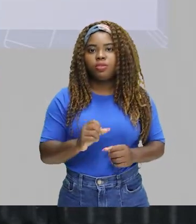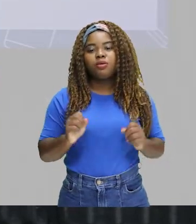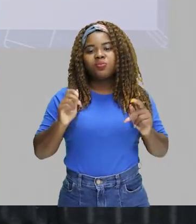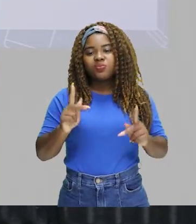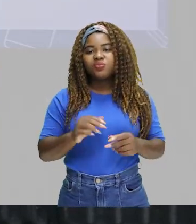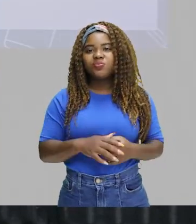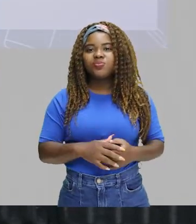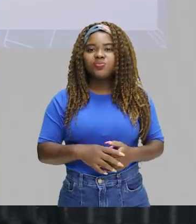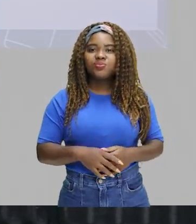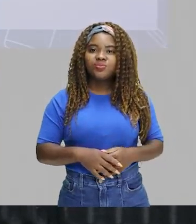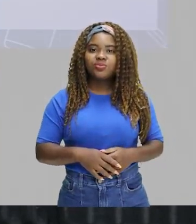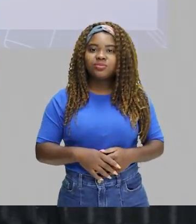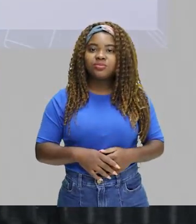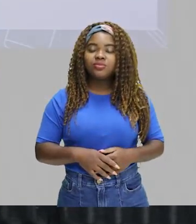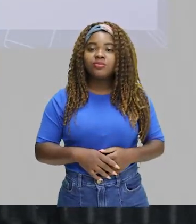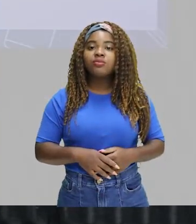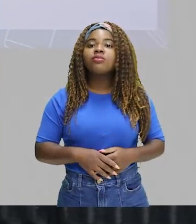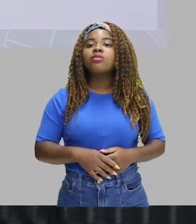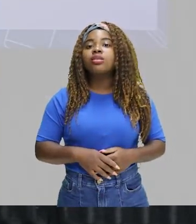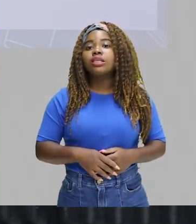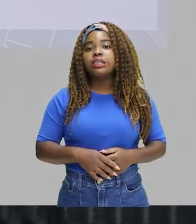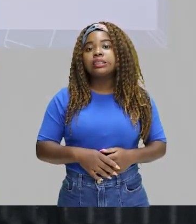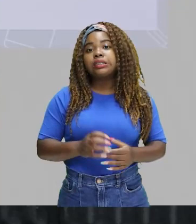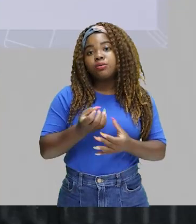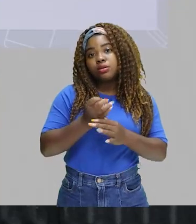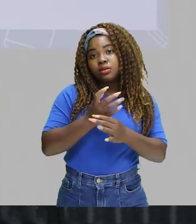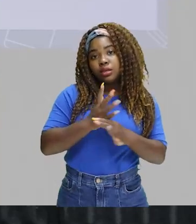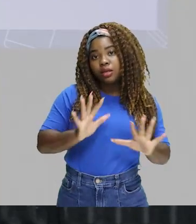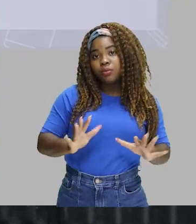validado. Então, galerinha, eu vou ficando por aqui.